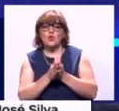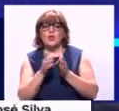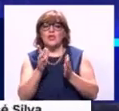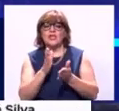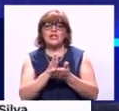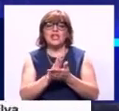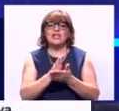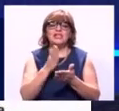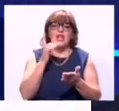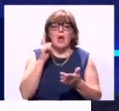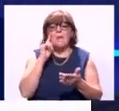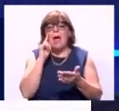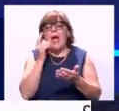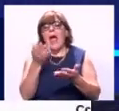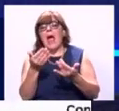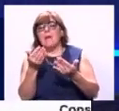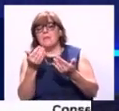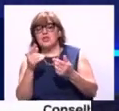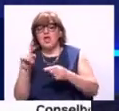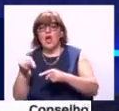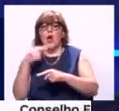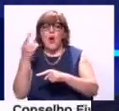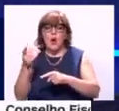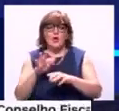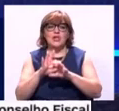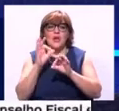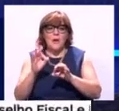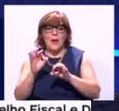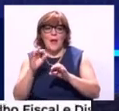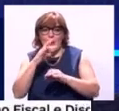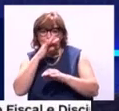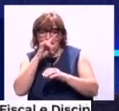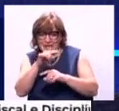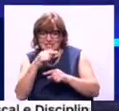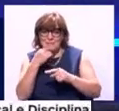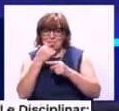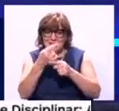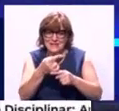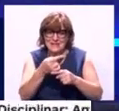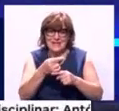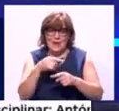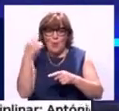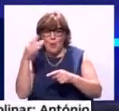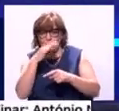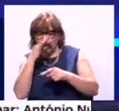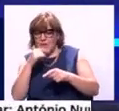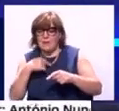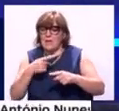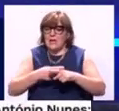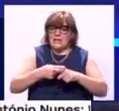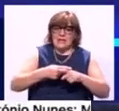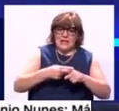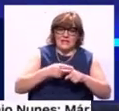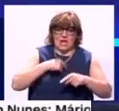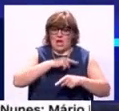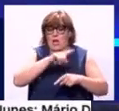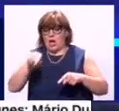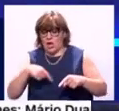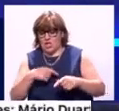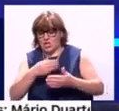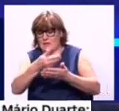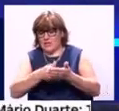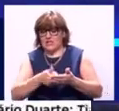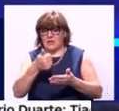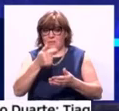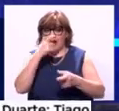uma resposta a quem disse que os outros eram uma limitação das listas. Diga, repare, a mim o que me interessa, a nós, a lista B,